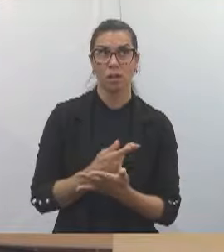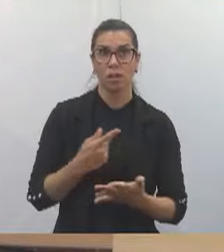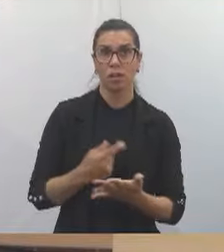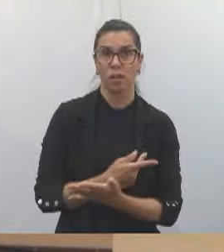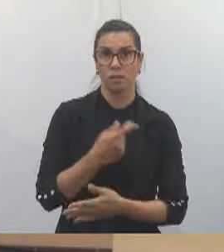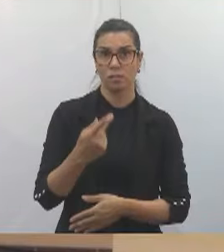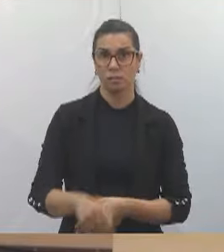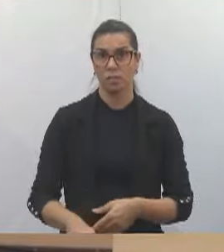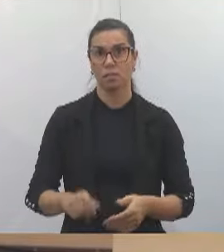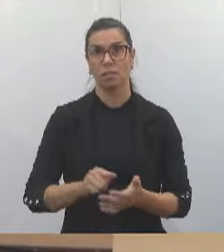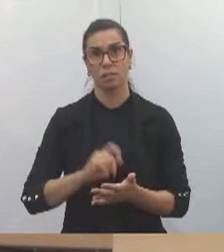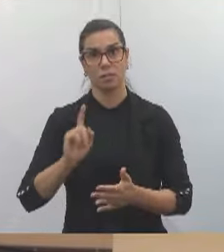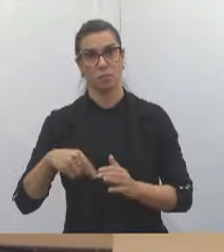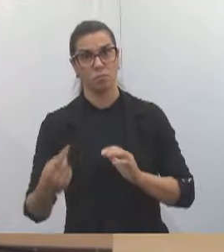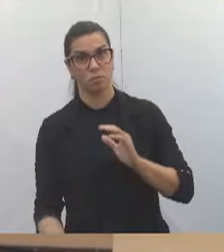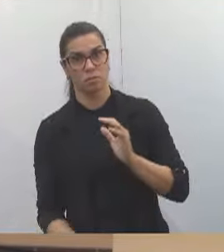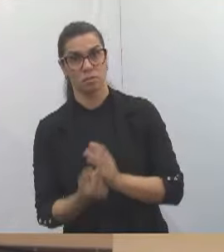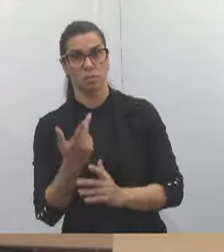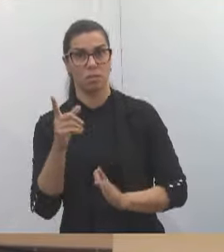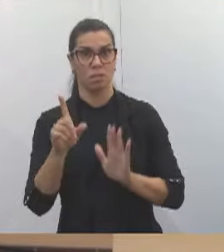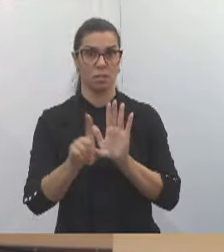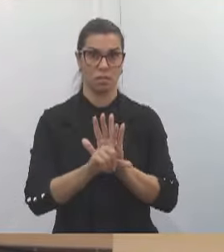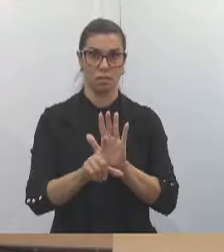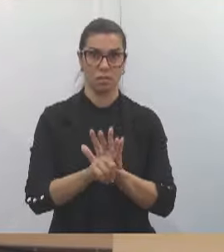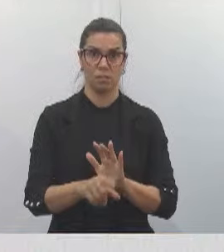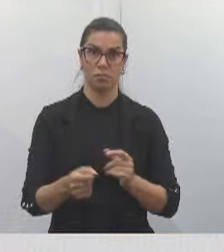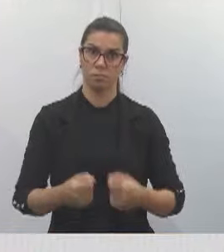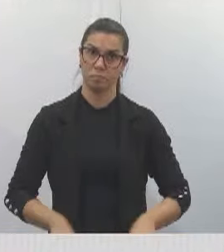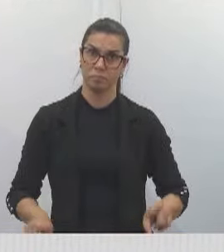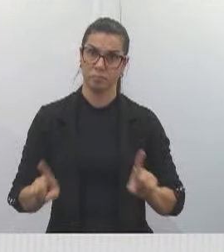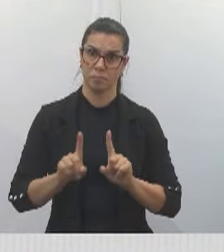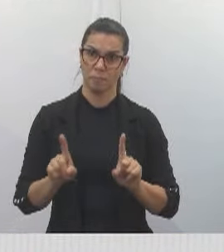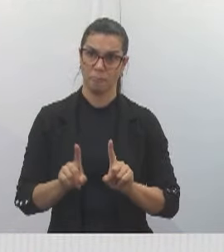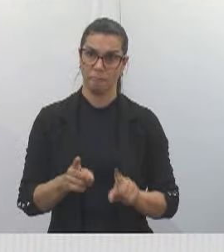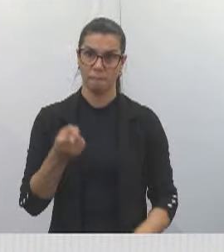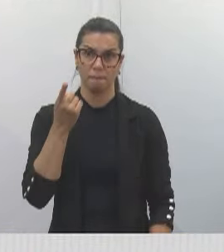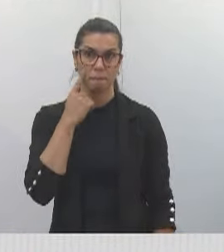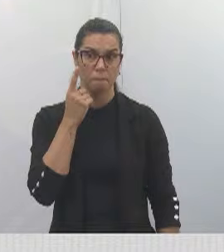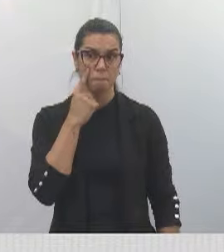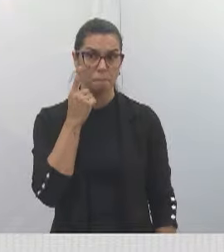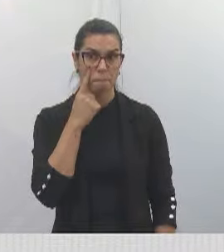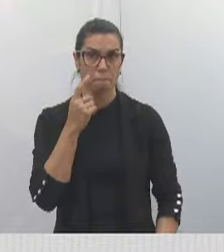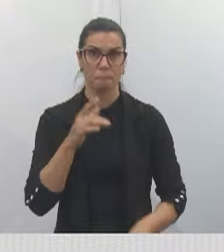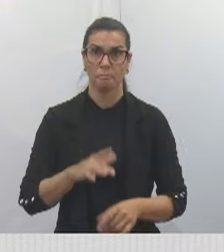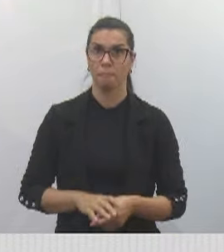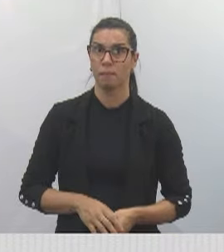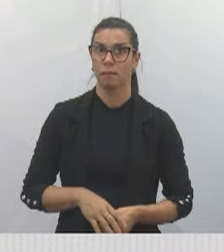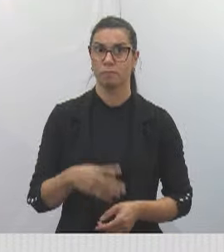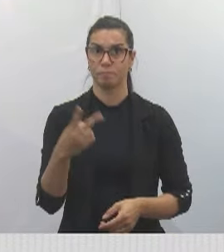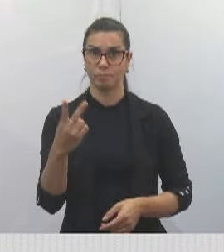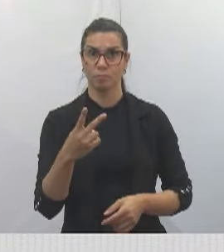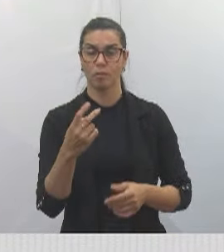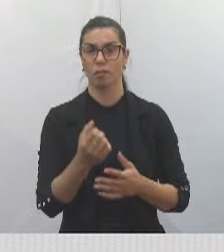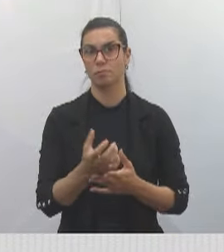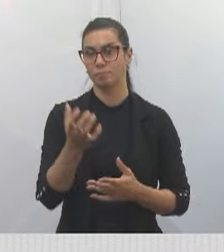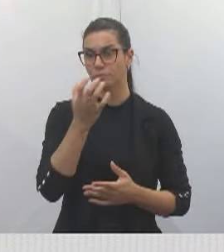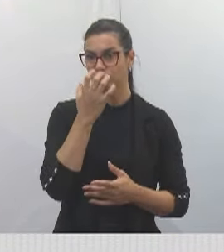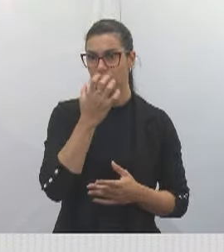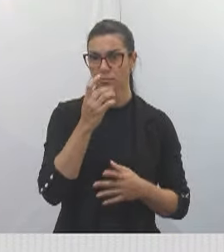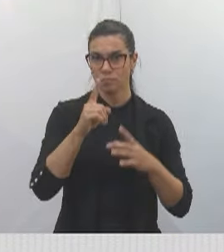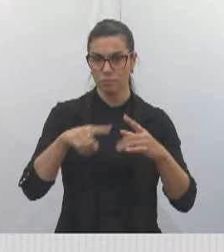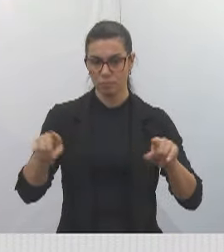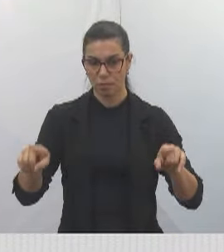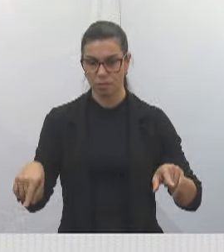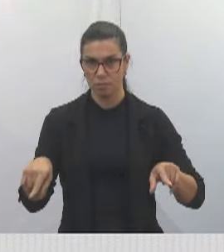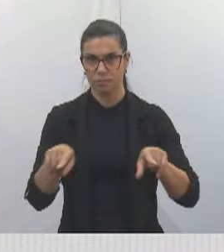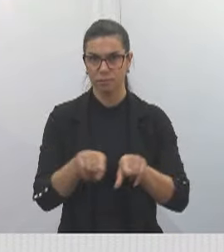Jacareí. Tá bom? Pode colocar para mim o material, por favor? Olha só que absurdo. Dois cachorrinhos estavam presos na sacada de um